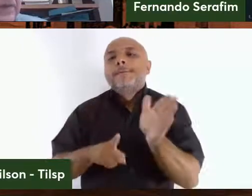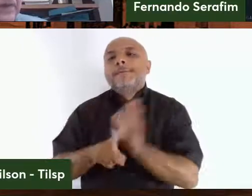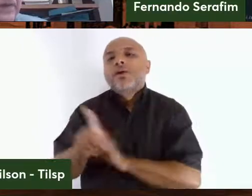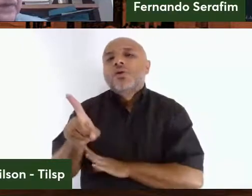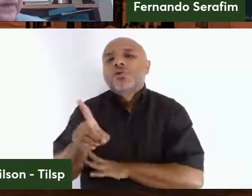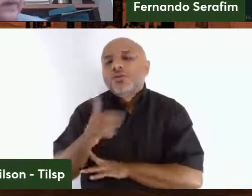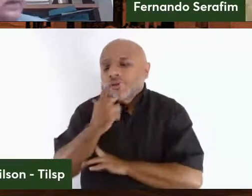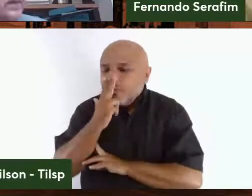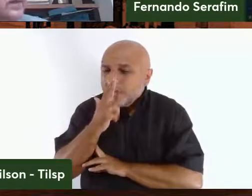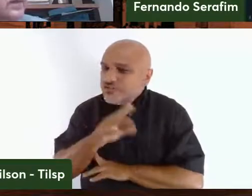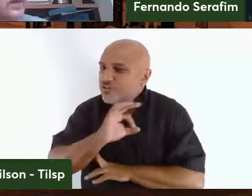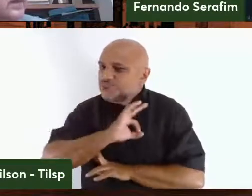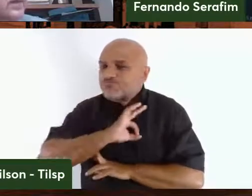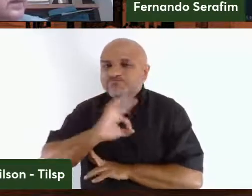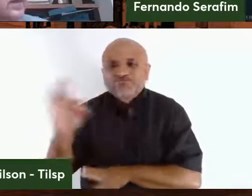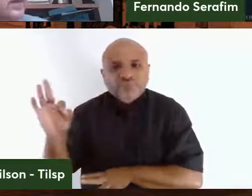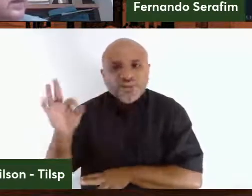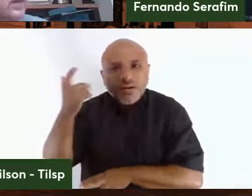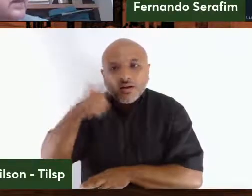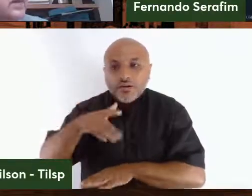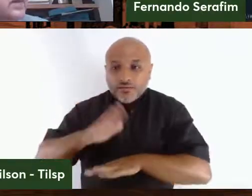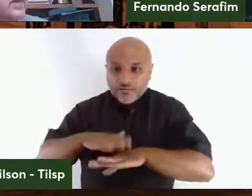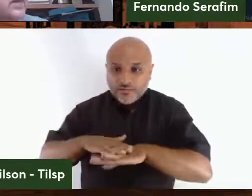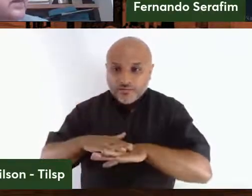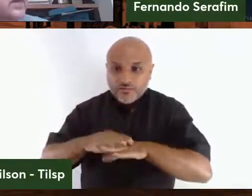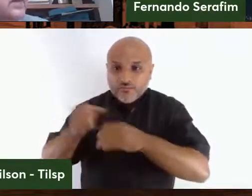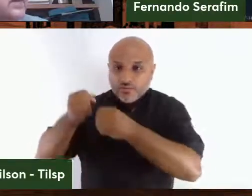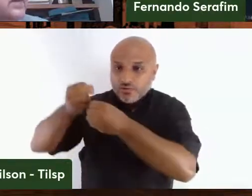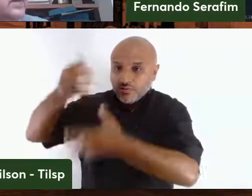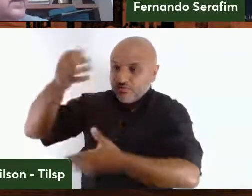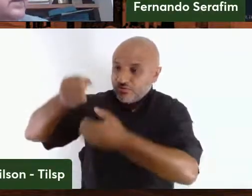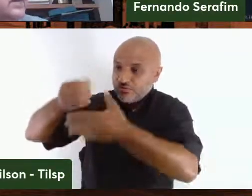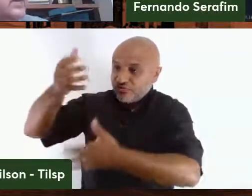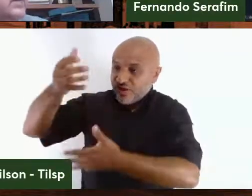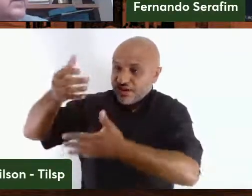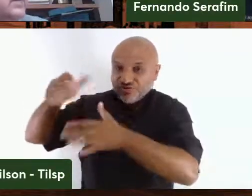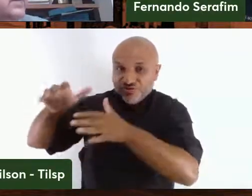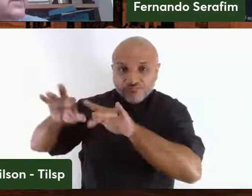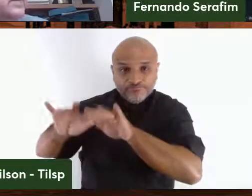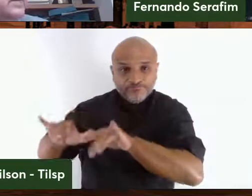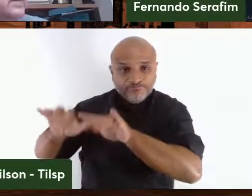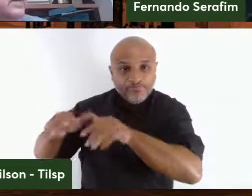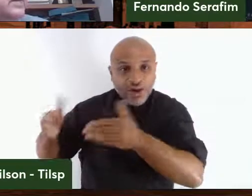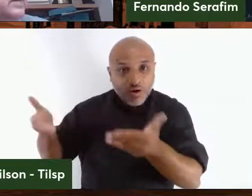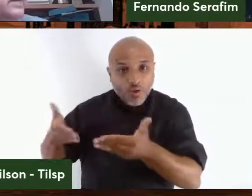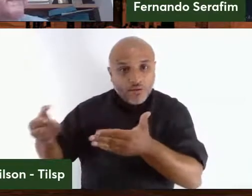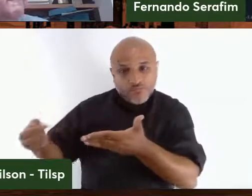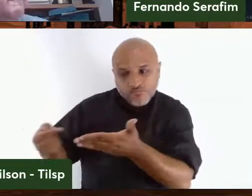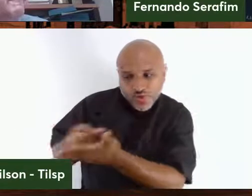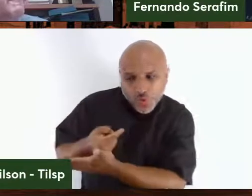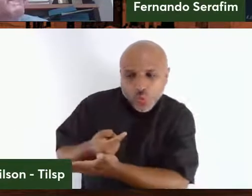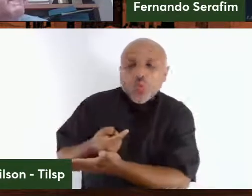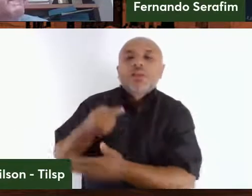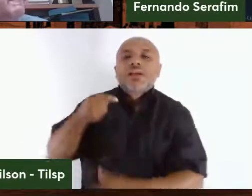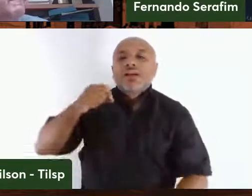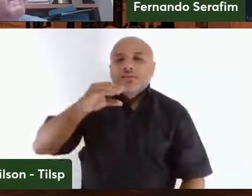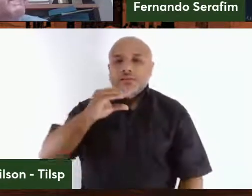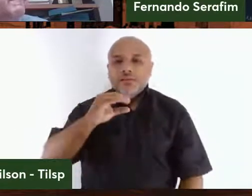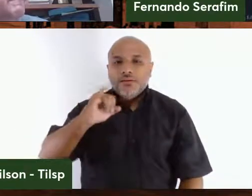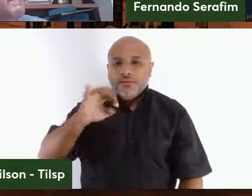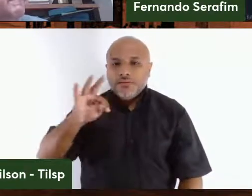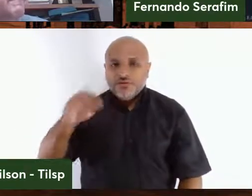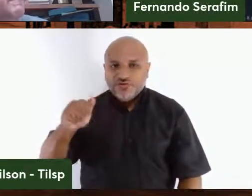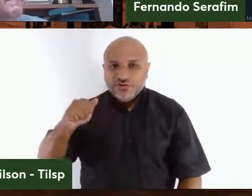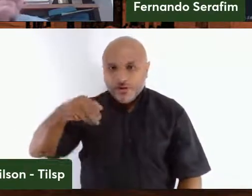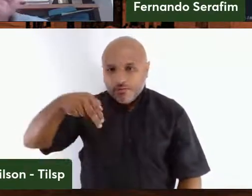achei sensacional. Essa chegou pelo nosso chat agora há pouco, né? Uma pergunta fresquíssima. Pergunta da Cíntia